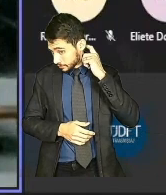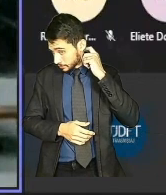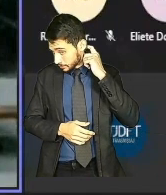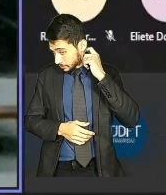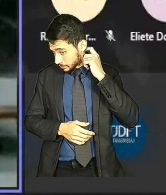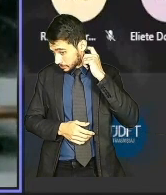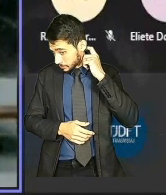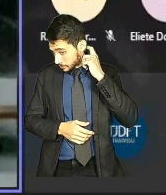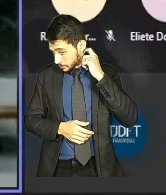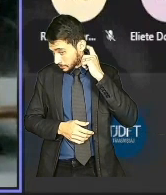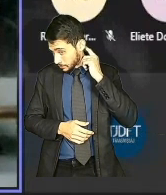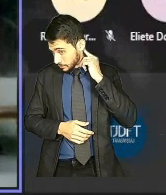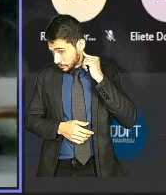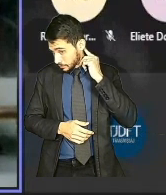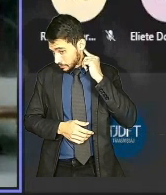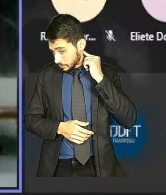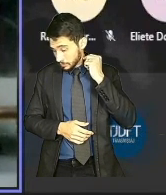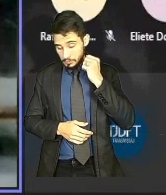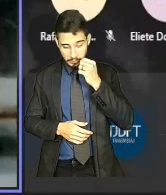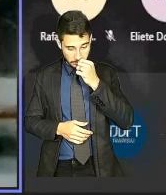Não.